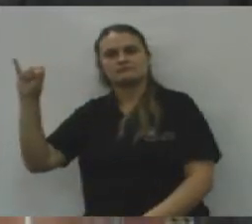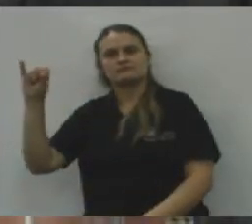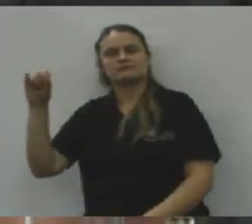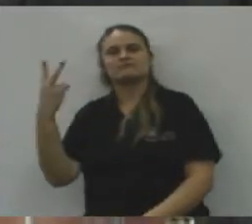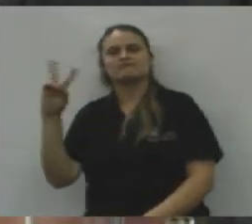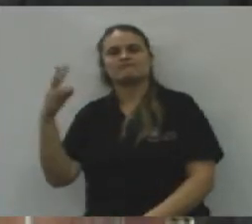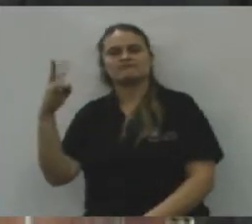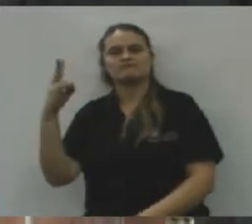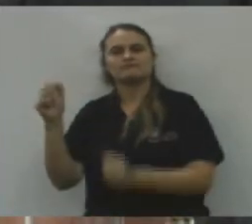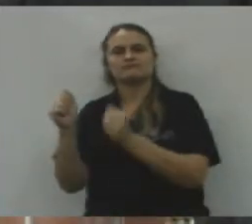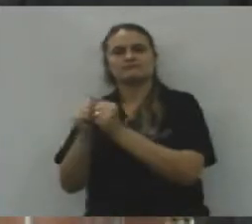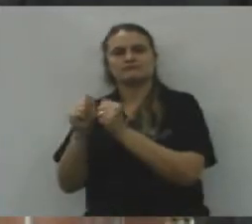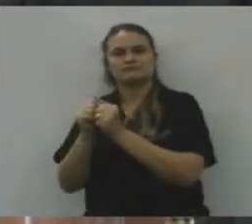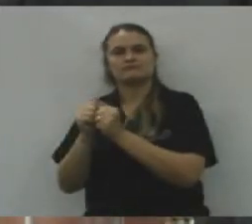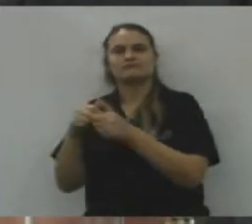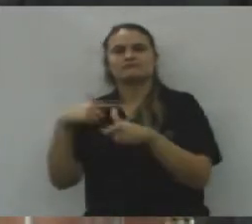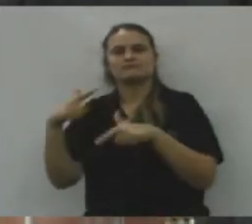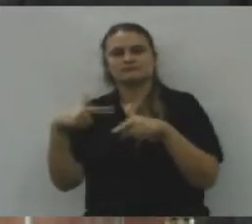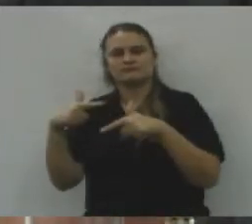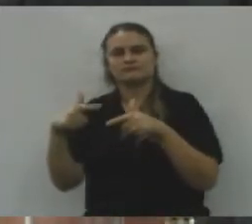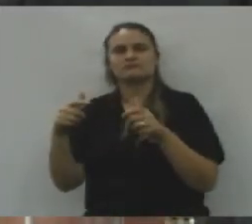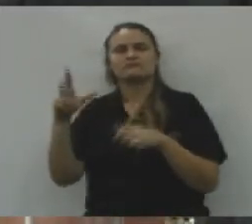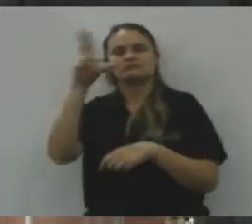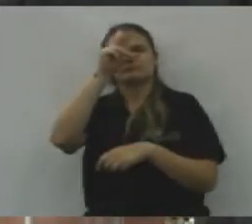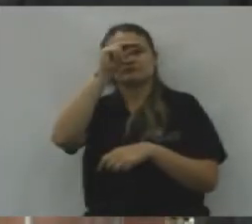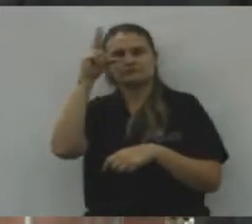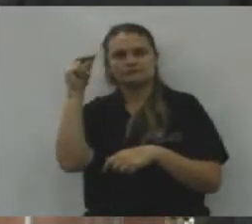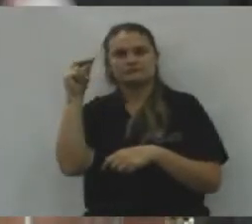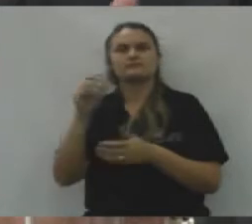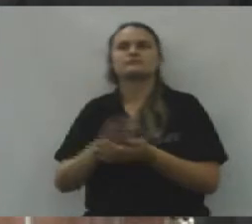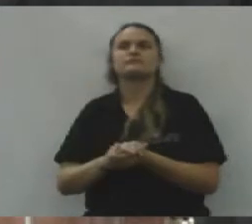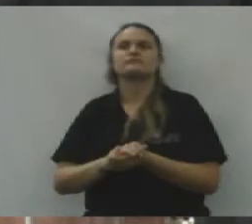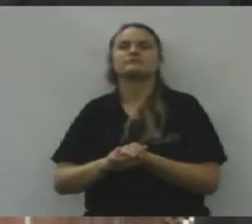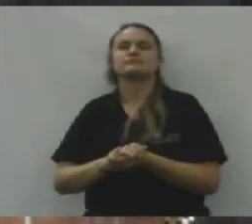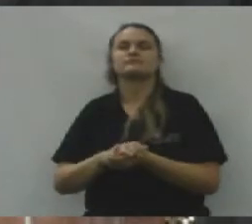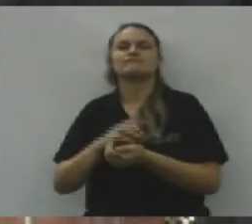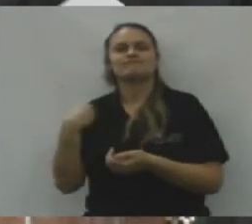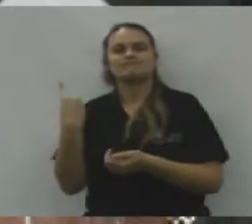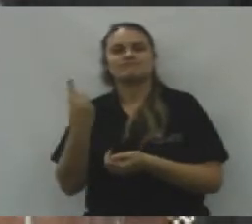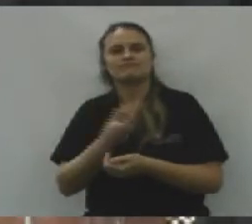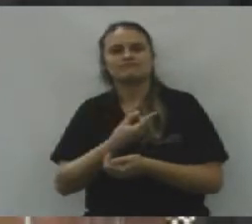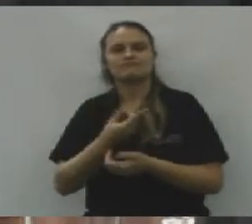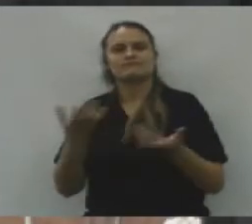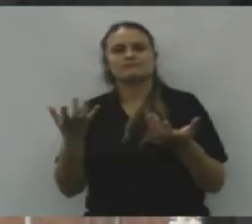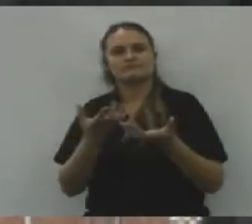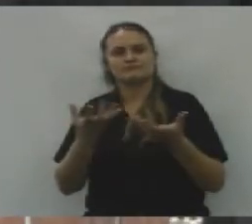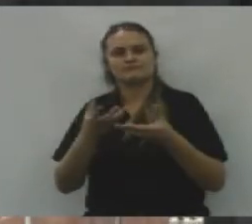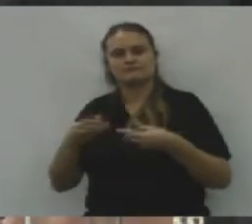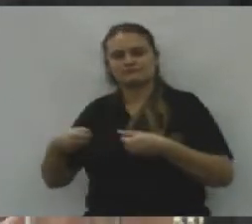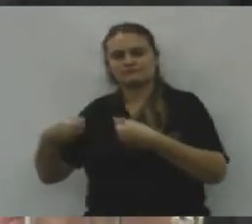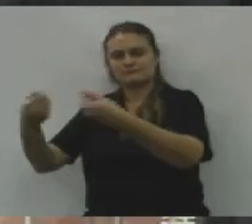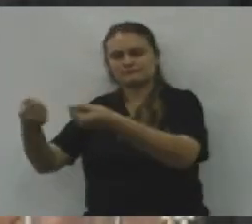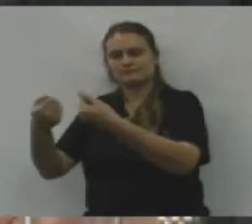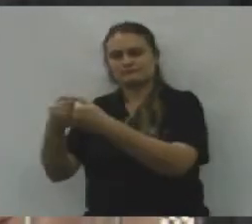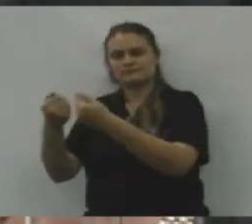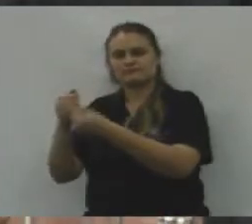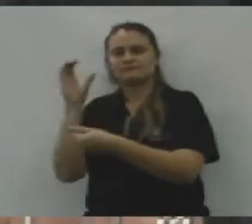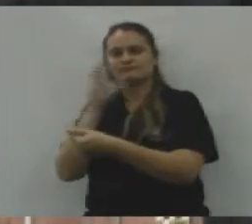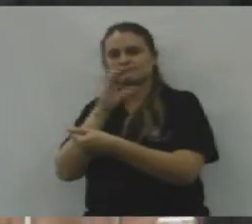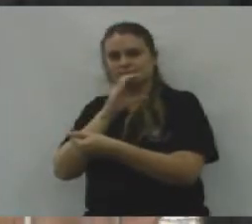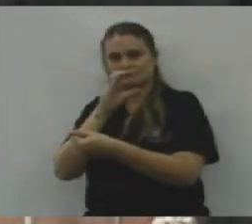parceria com a prefeitura. E a gente pretende que entregar esse ônibus o quanto